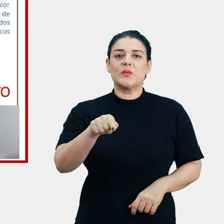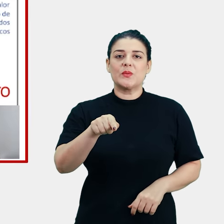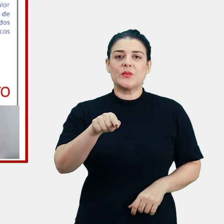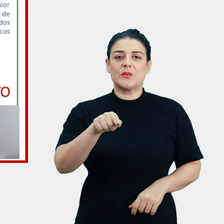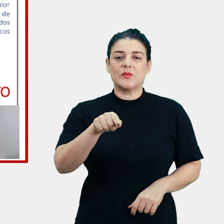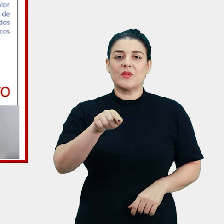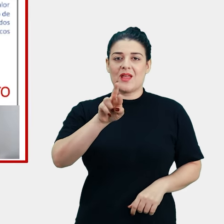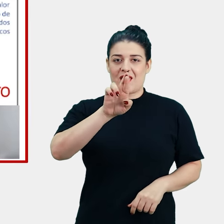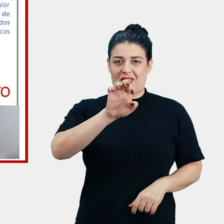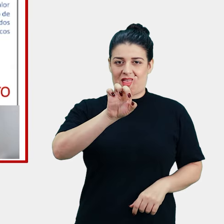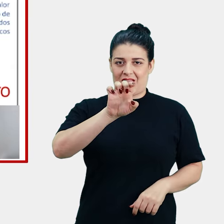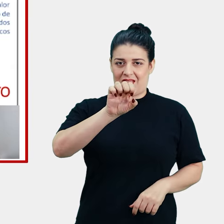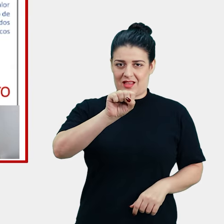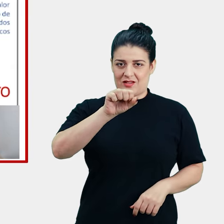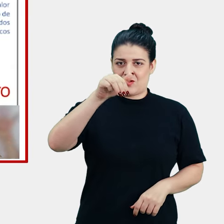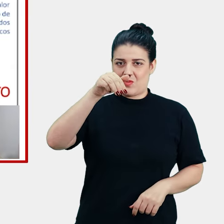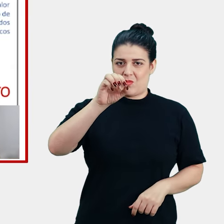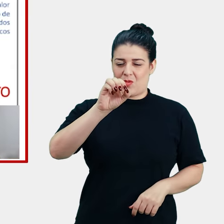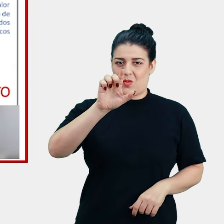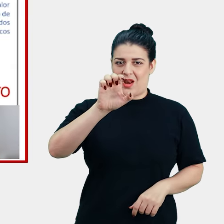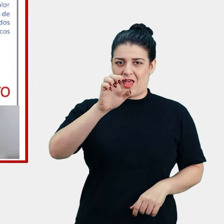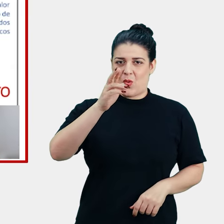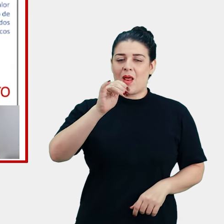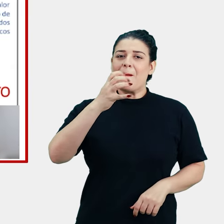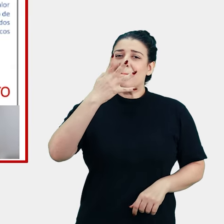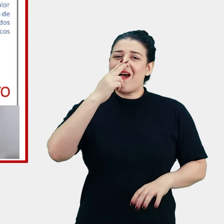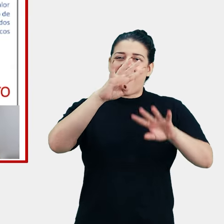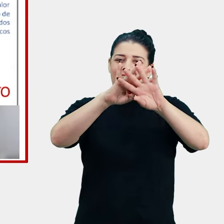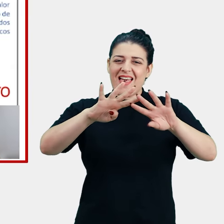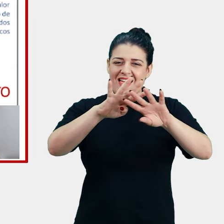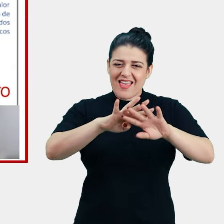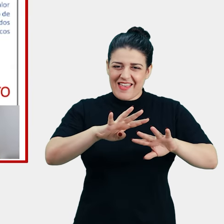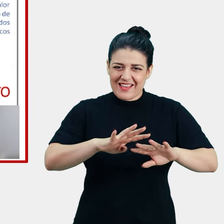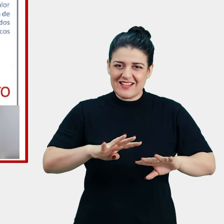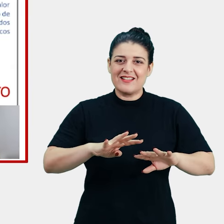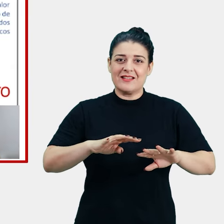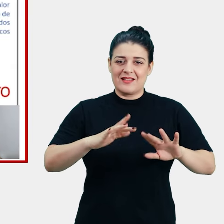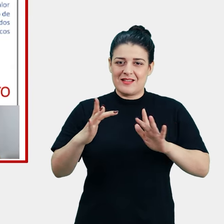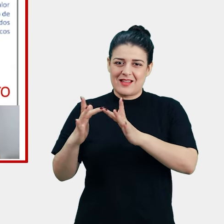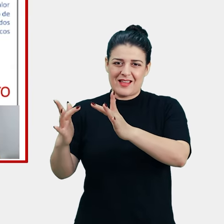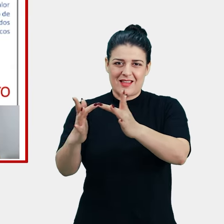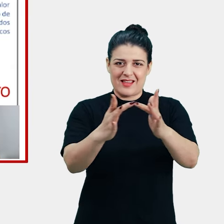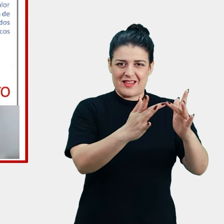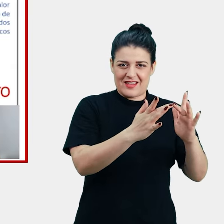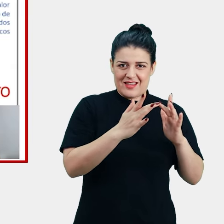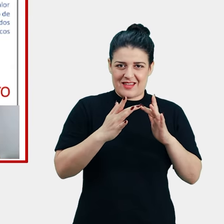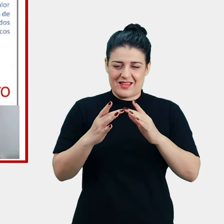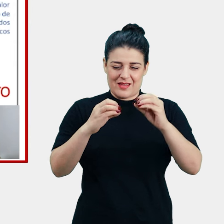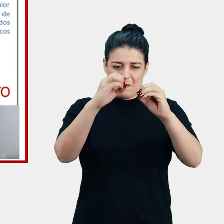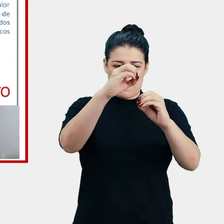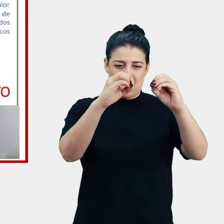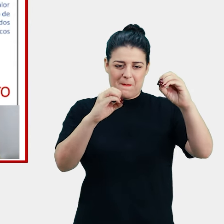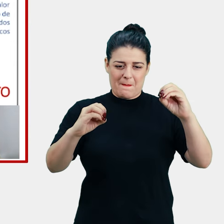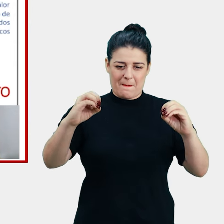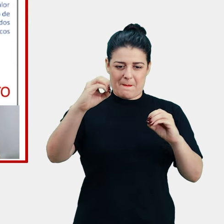redes moleculares, tá? Parece uma rede mesmo, tá? E essa rede ela é constituída por várias bolinhas,